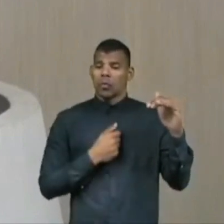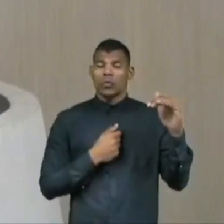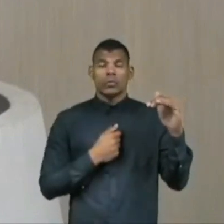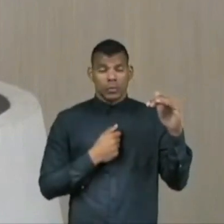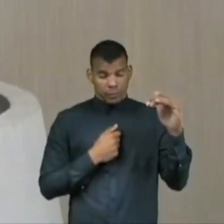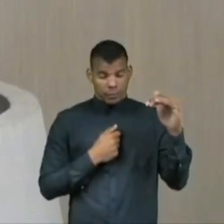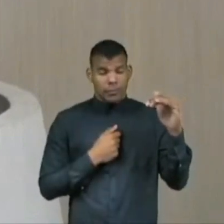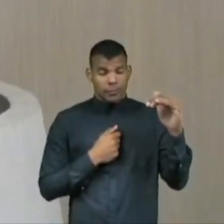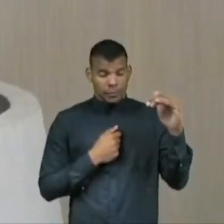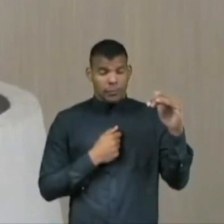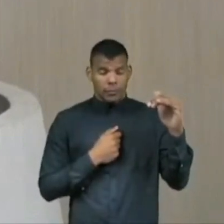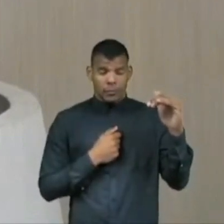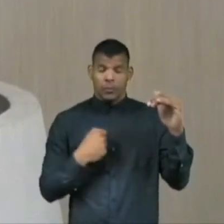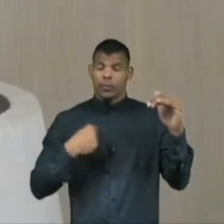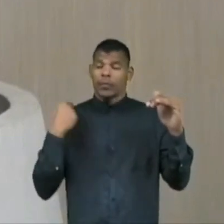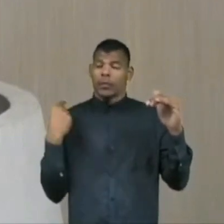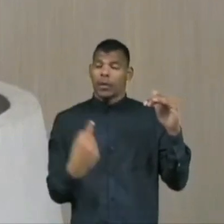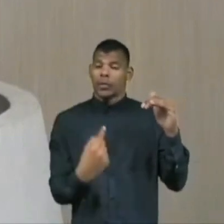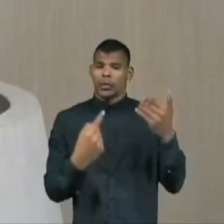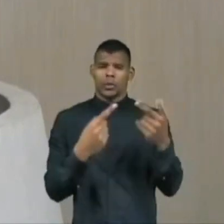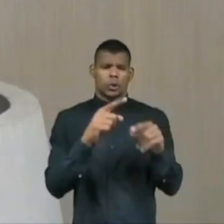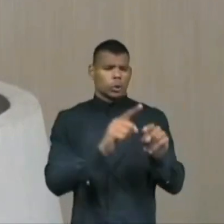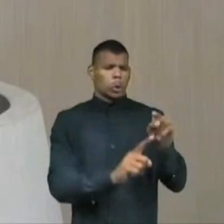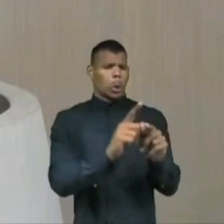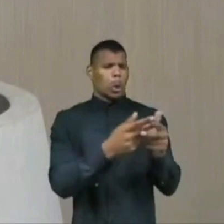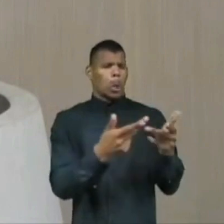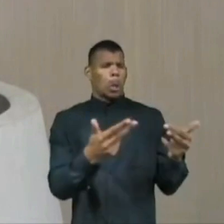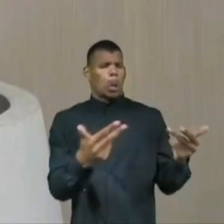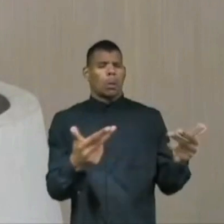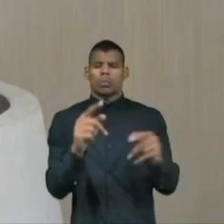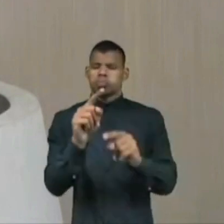E como nós temos grandes equipamentos, como